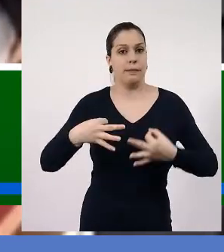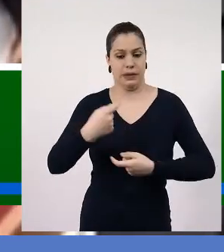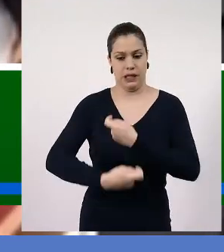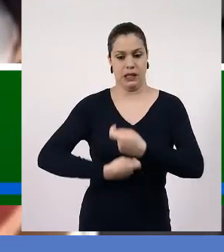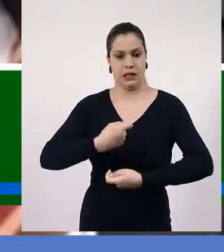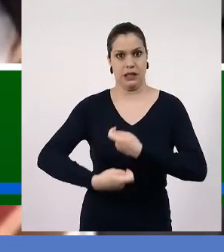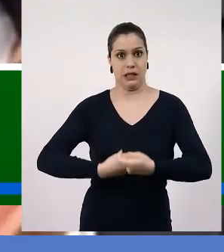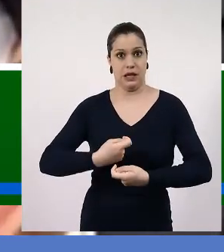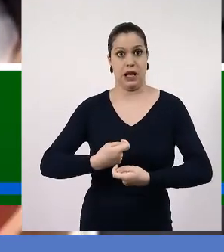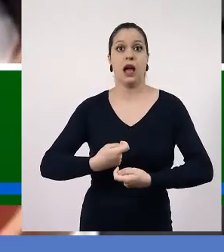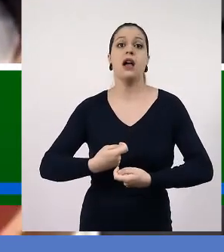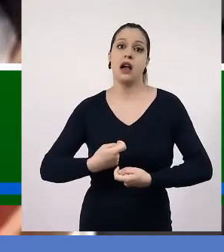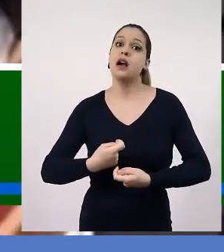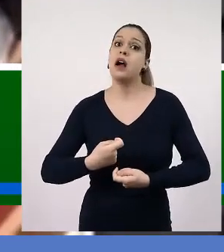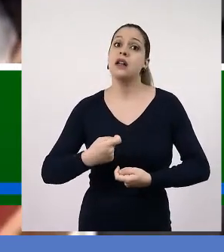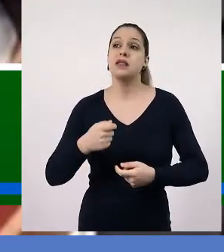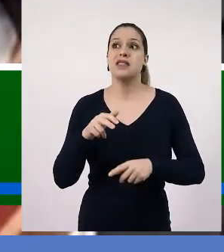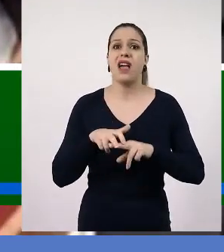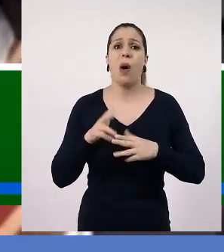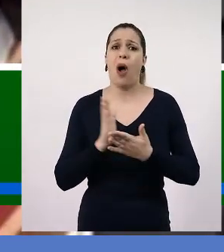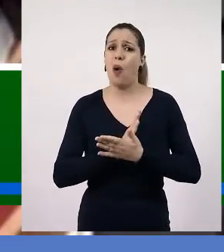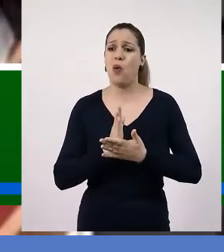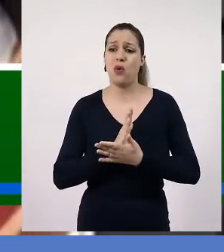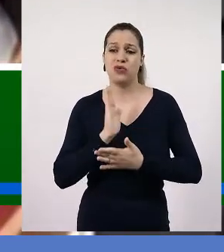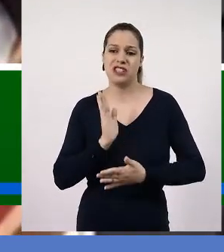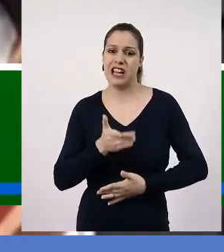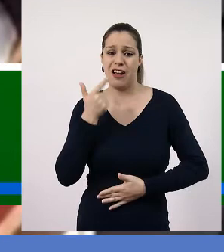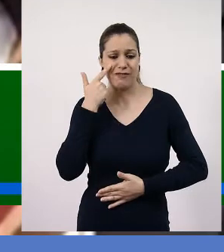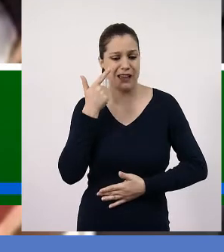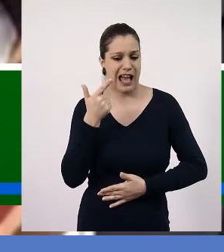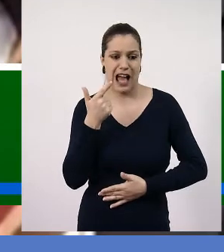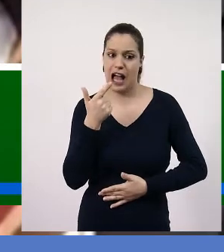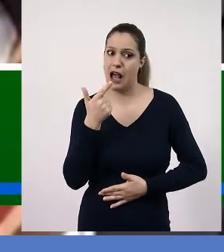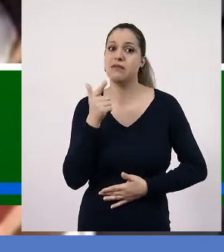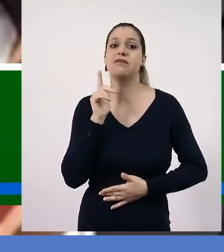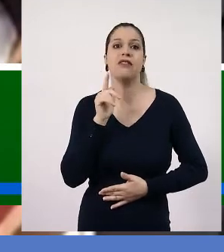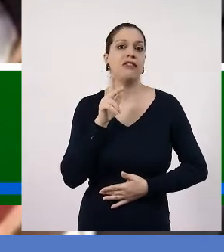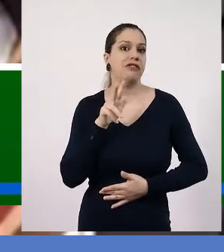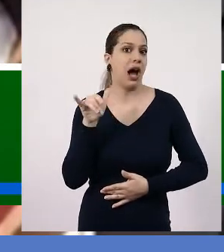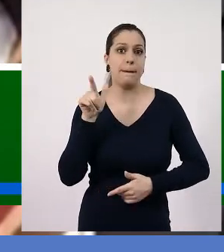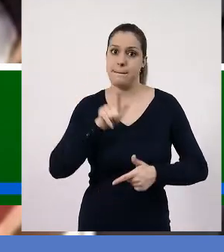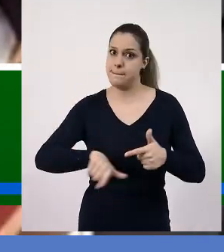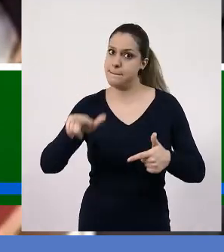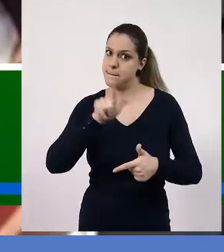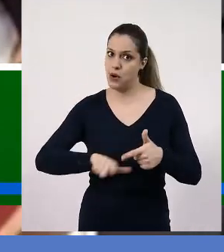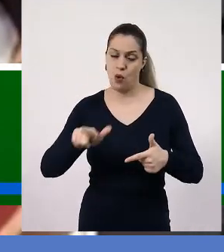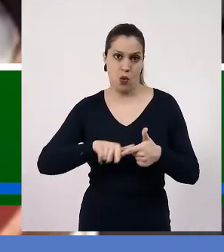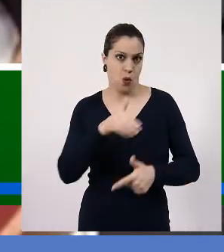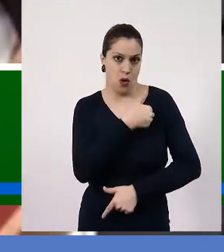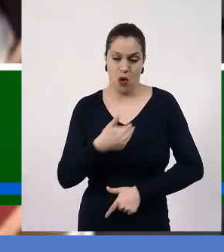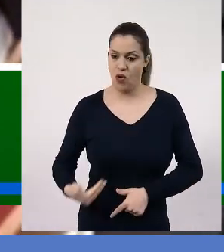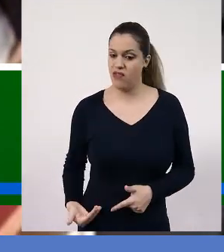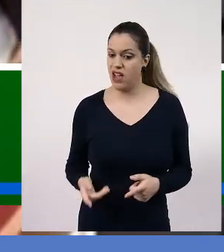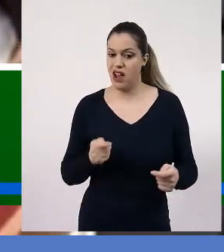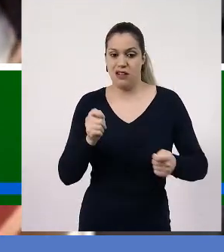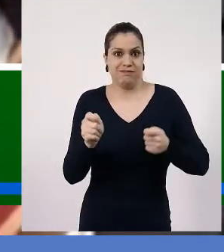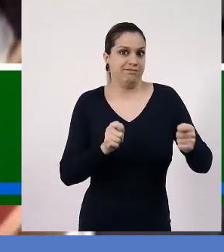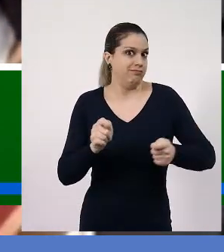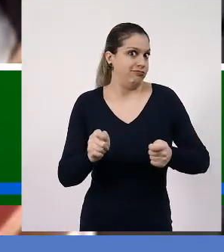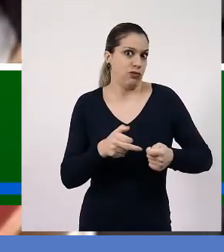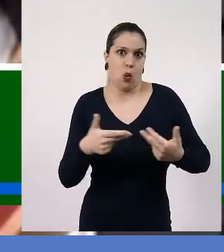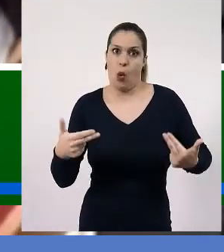obviamente que nós estamos vetando já na CCJ, por iniciativa ou